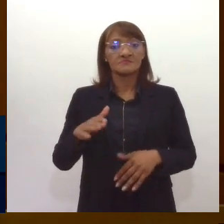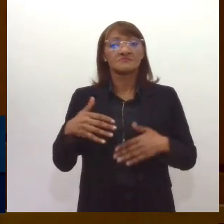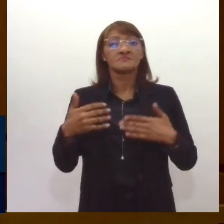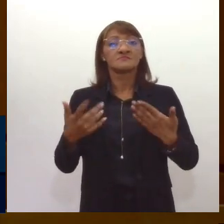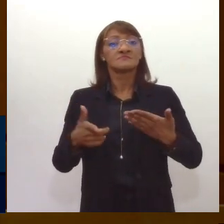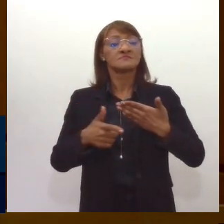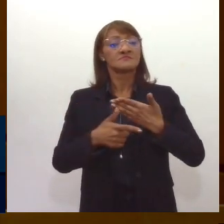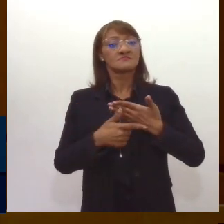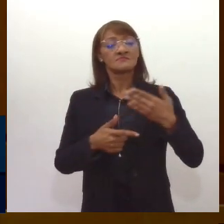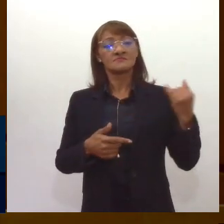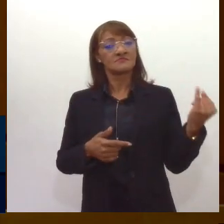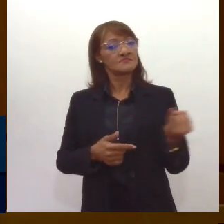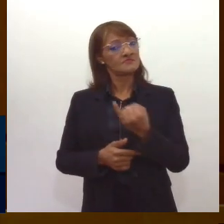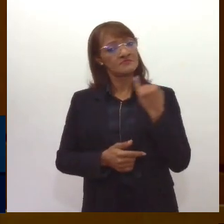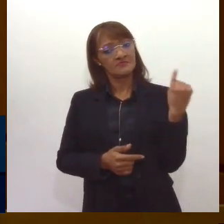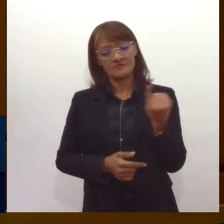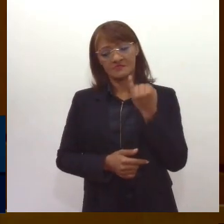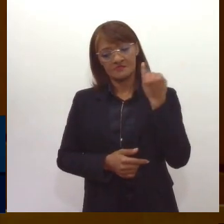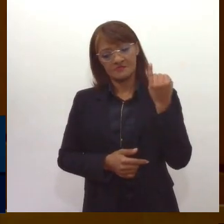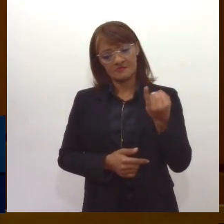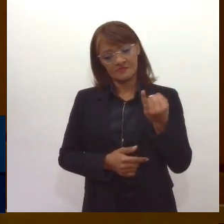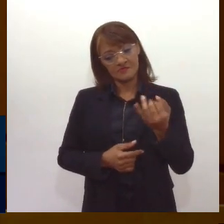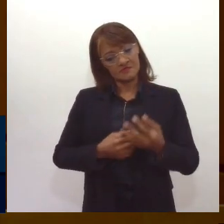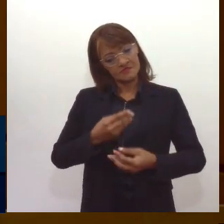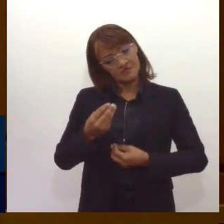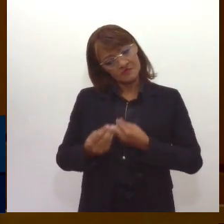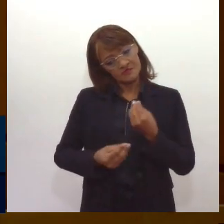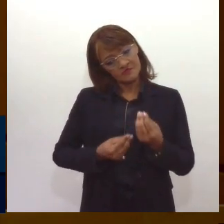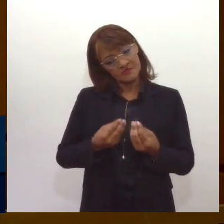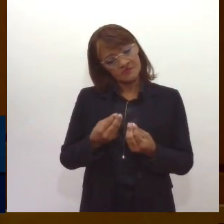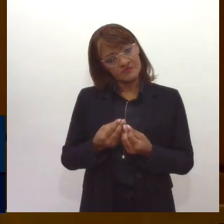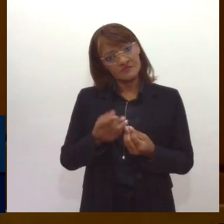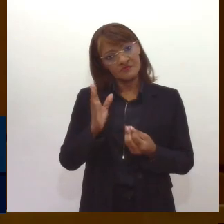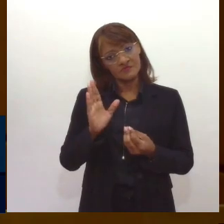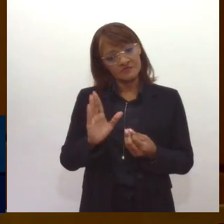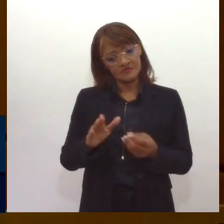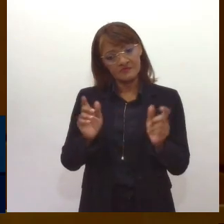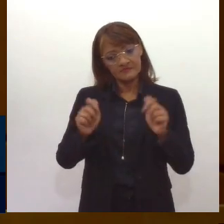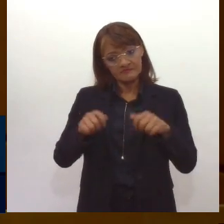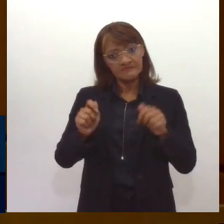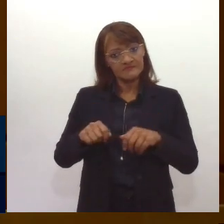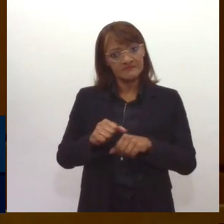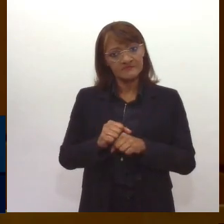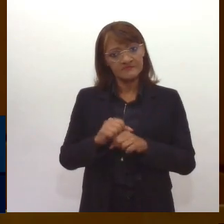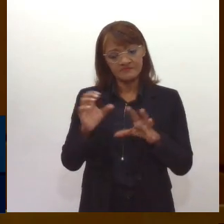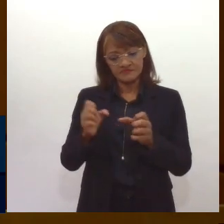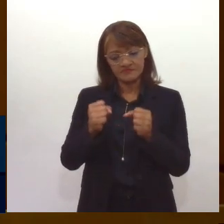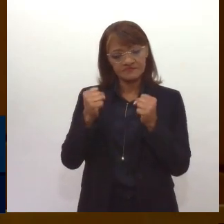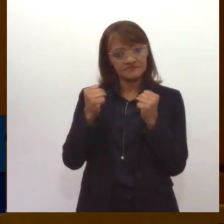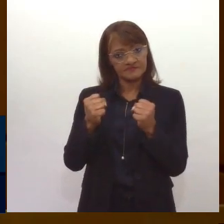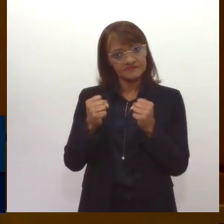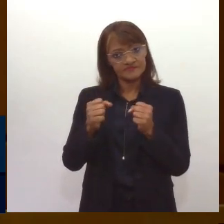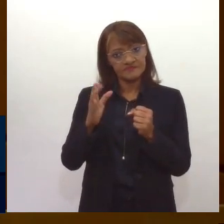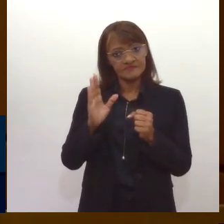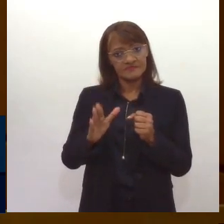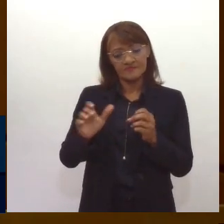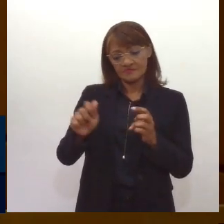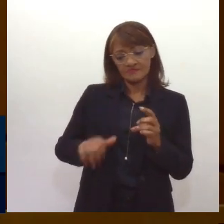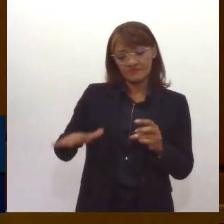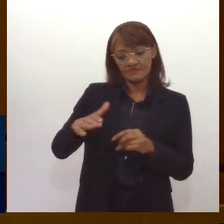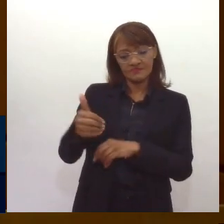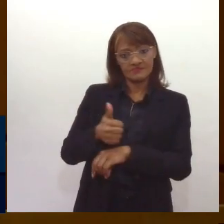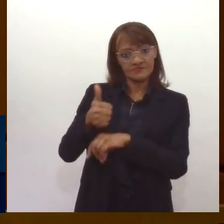no fortalecimento da assistência social nos municípios. Né? Além de desenvolver programas,